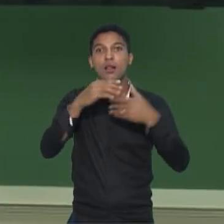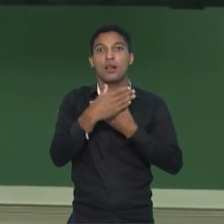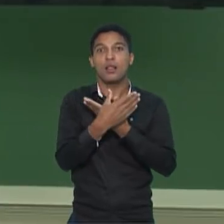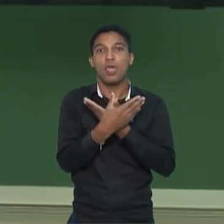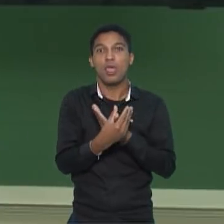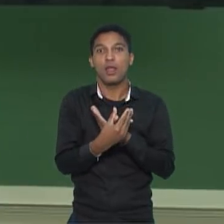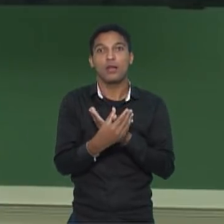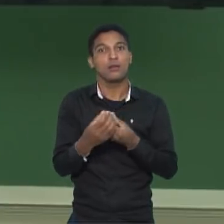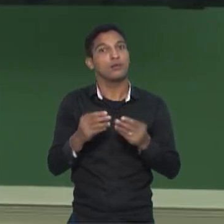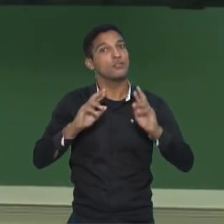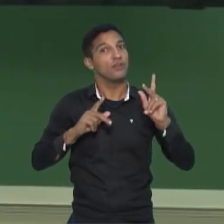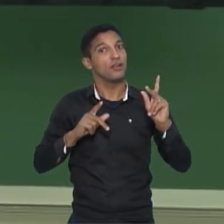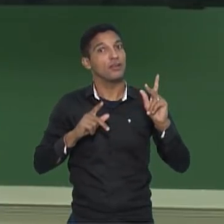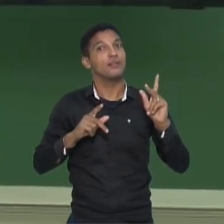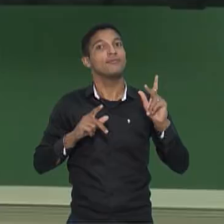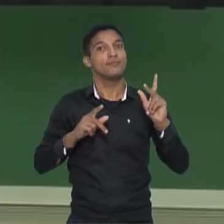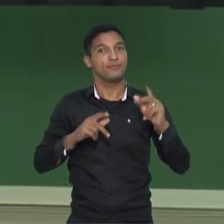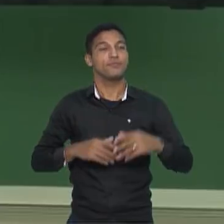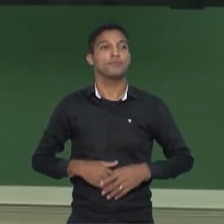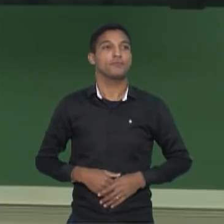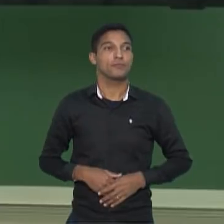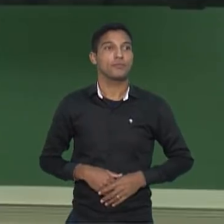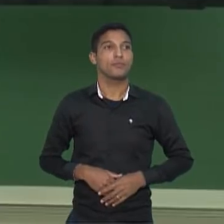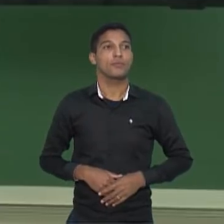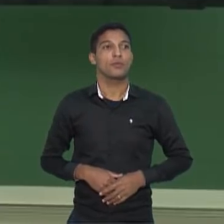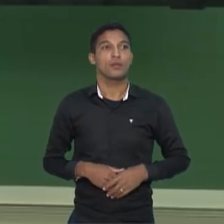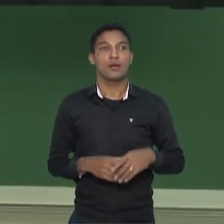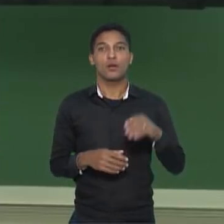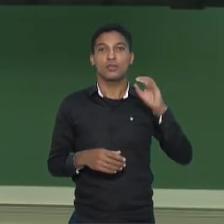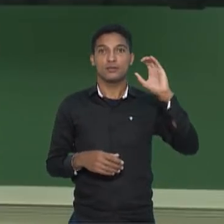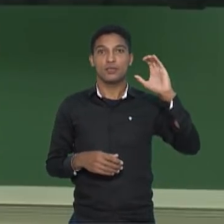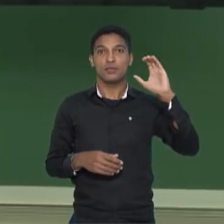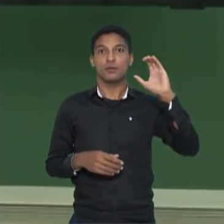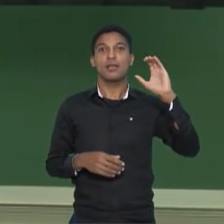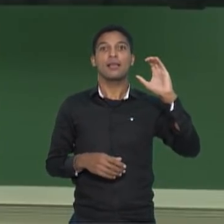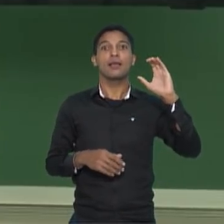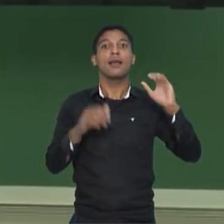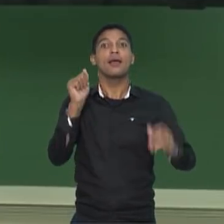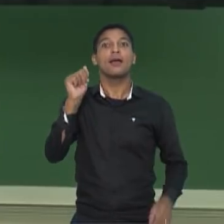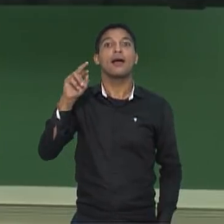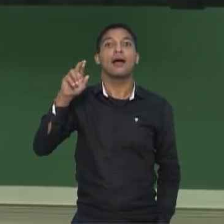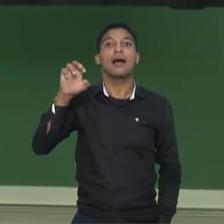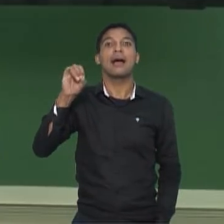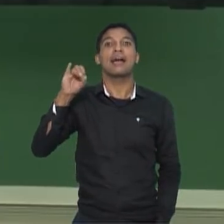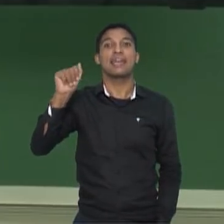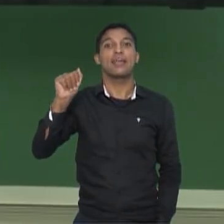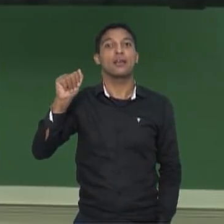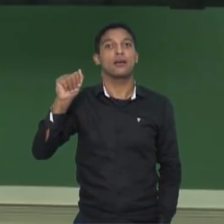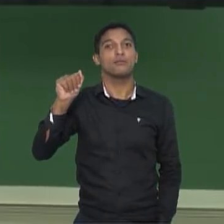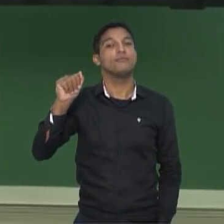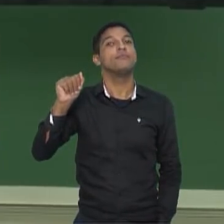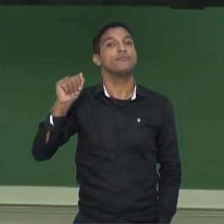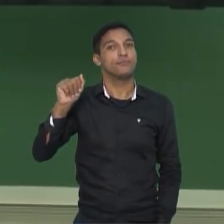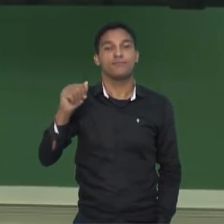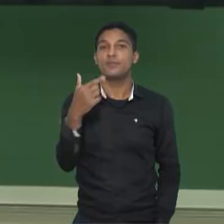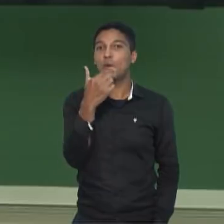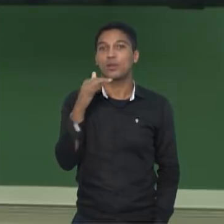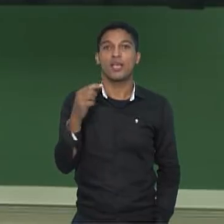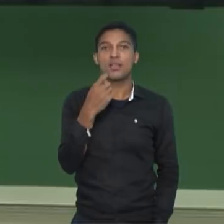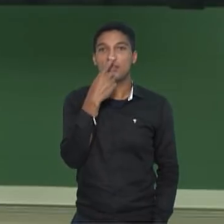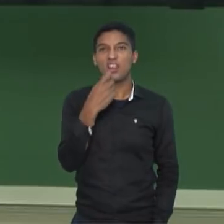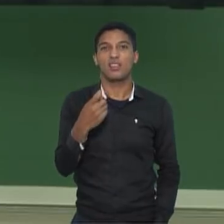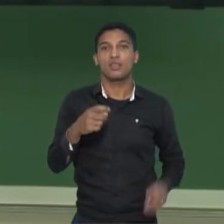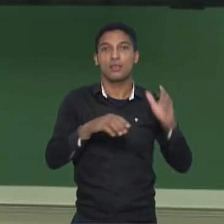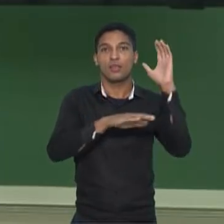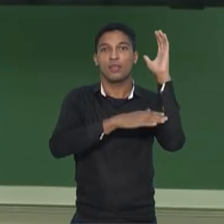orgânica. E solo arenoso, C, areia. Então, não tem muita decomposição de material